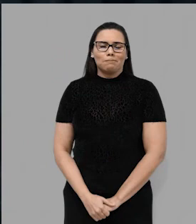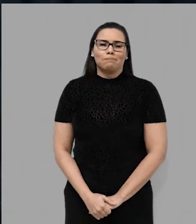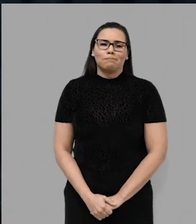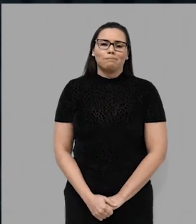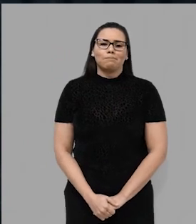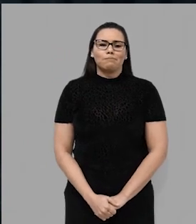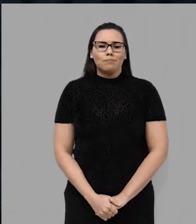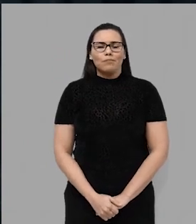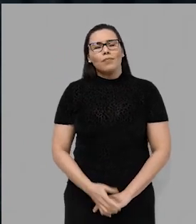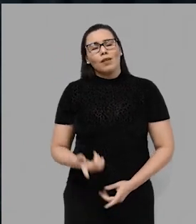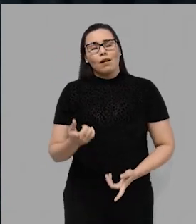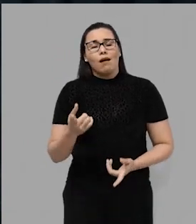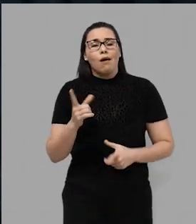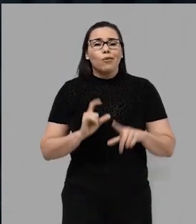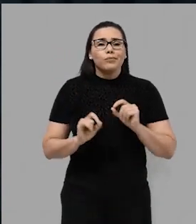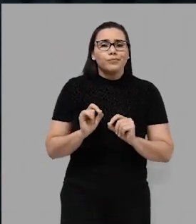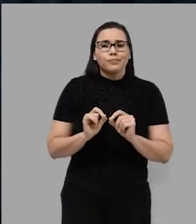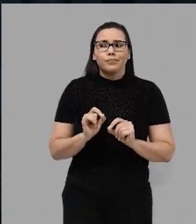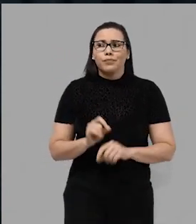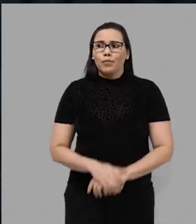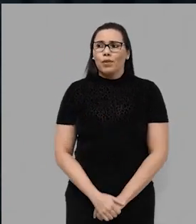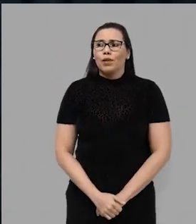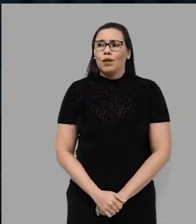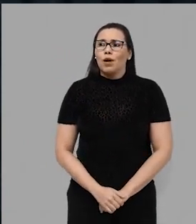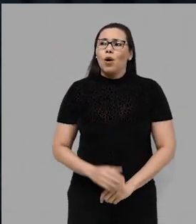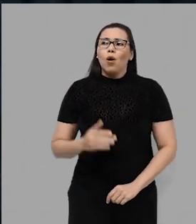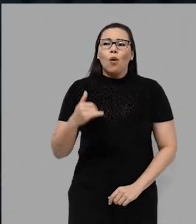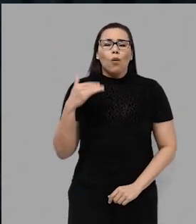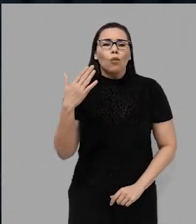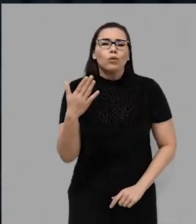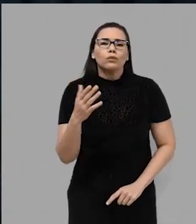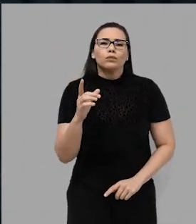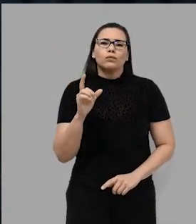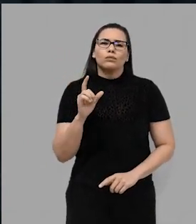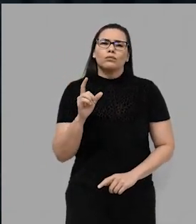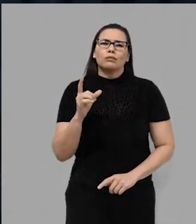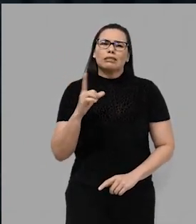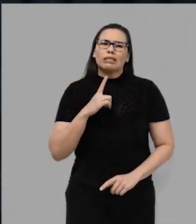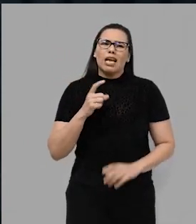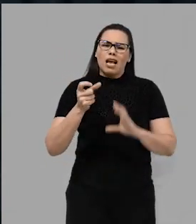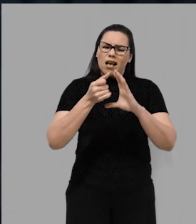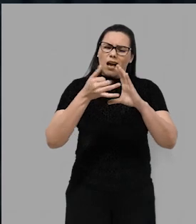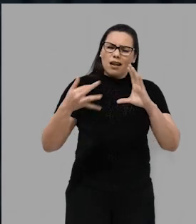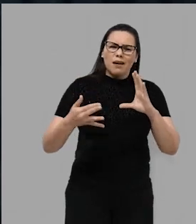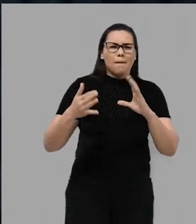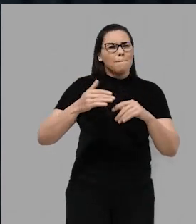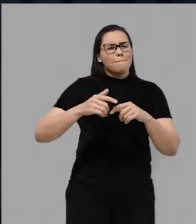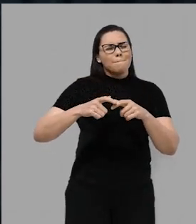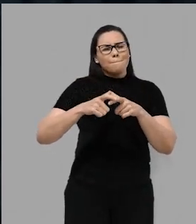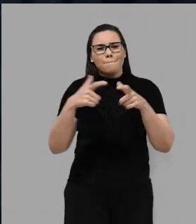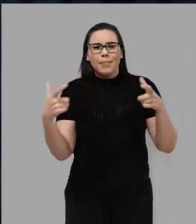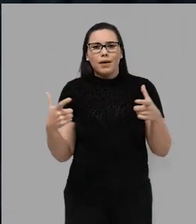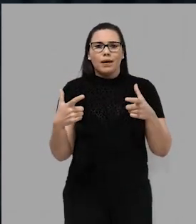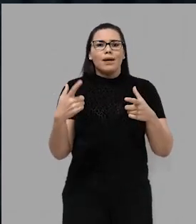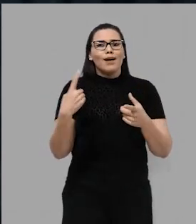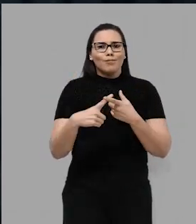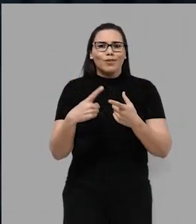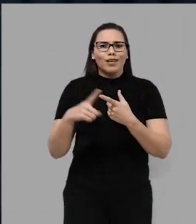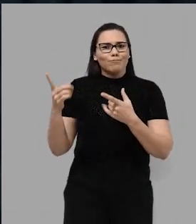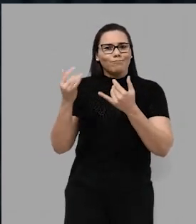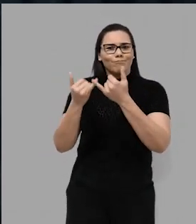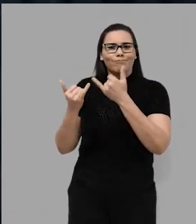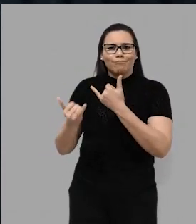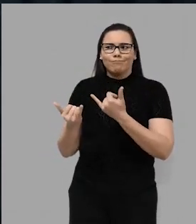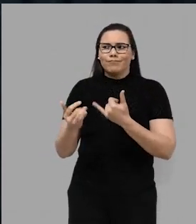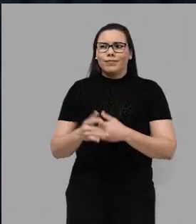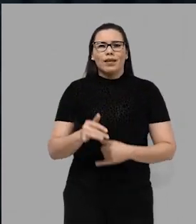dessas várias espécies, maior o parentesco entre elas. É muito fácil a gente entender isso, porque, por exemplo, quando você olha dois